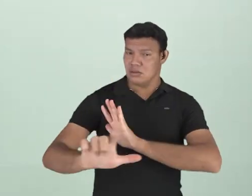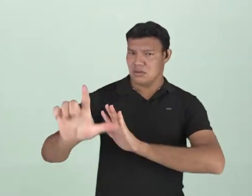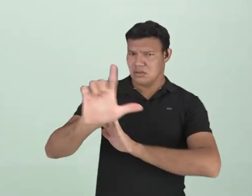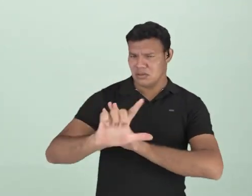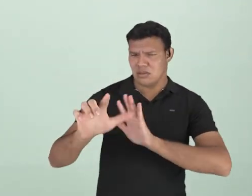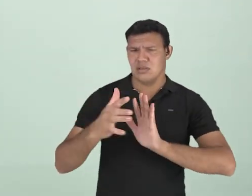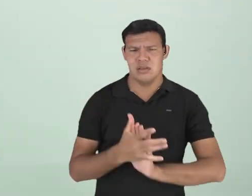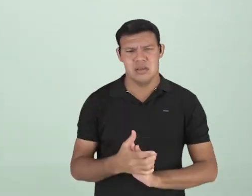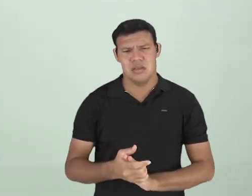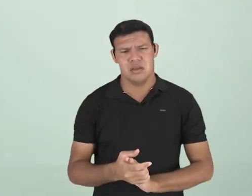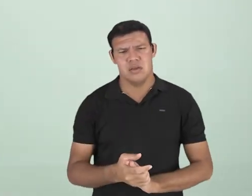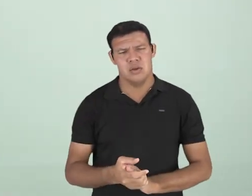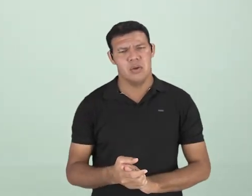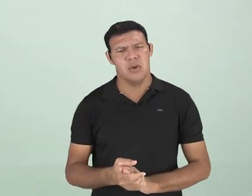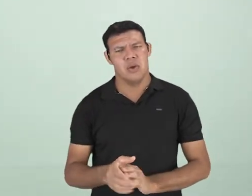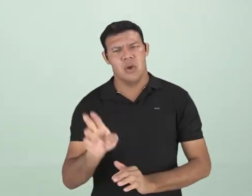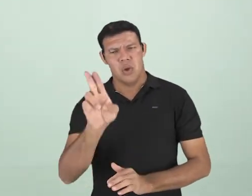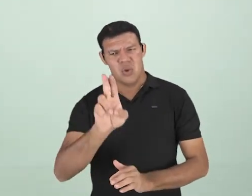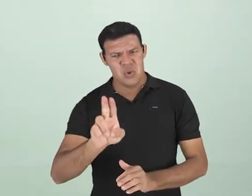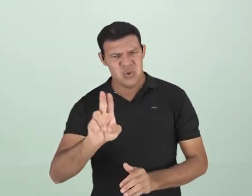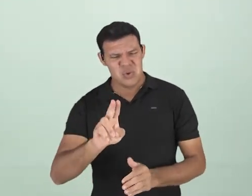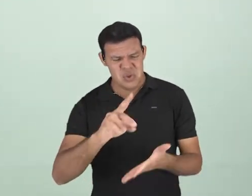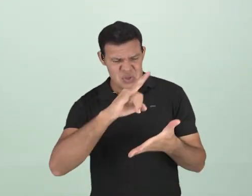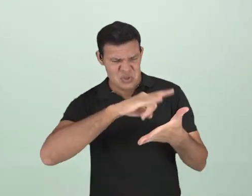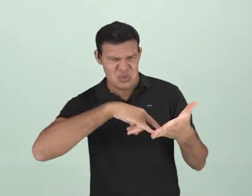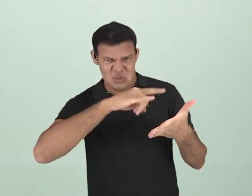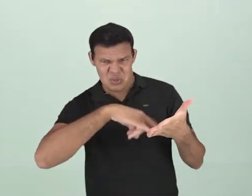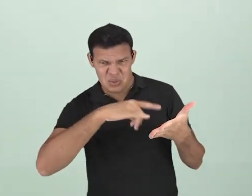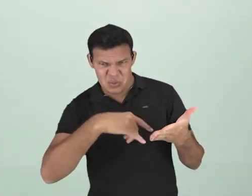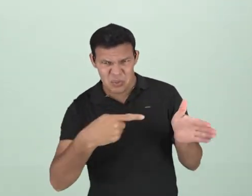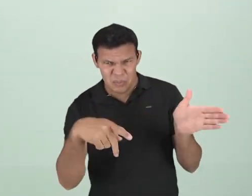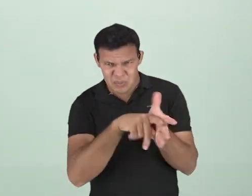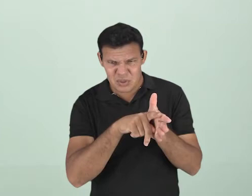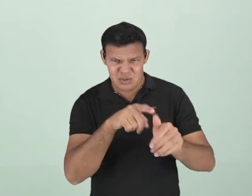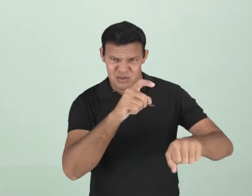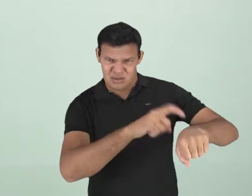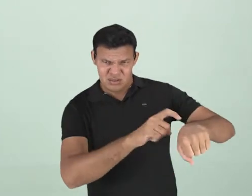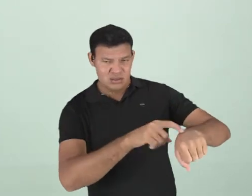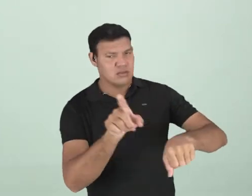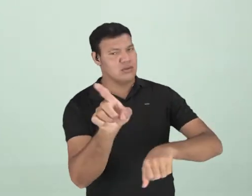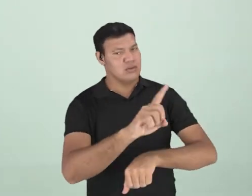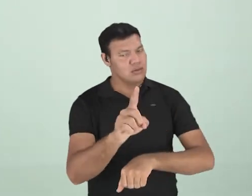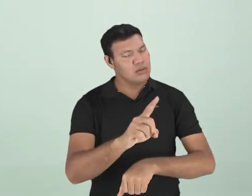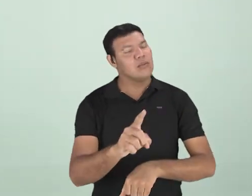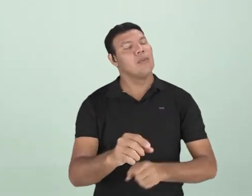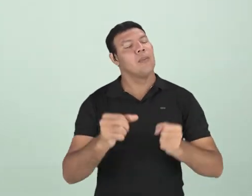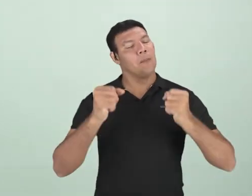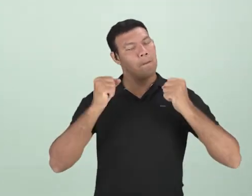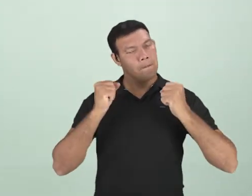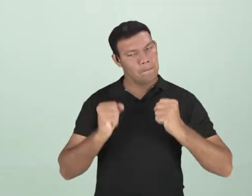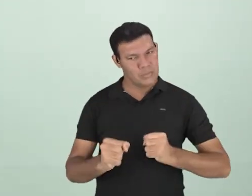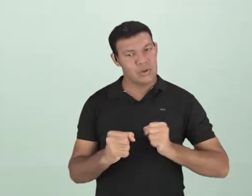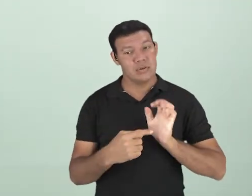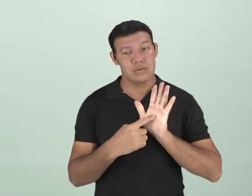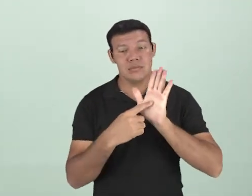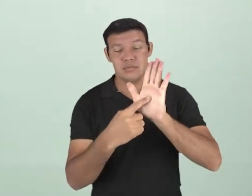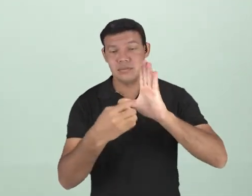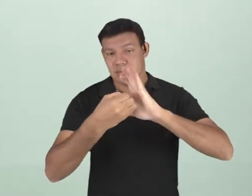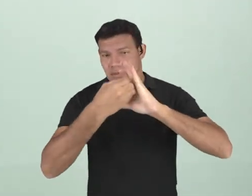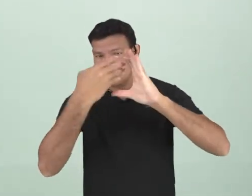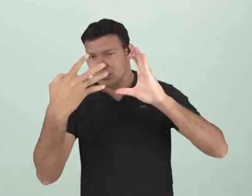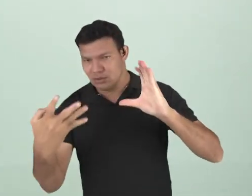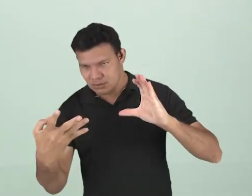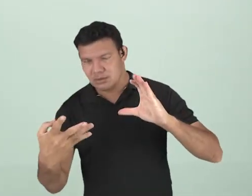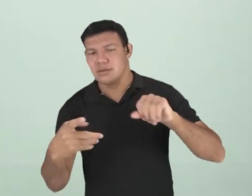serve rigorosamente como um documento de uma época, mas pode ilustrar características dessa